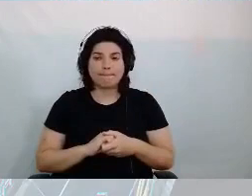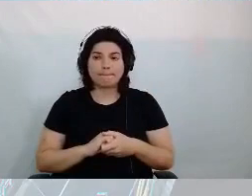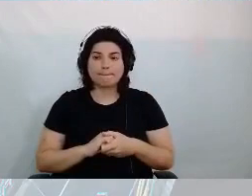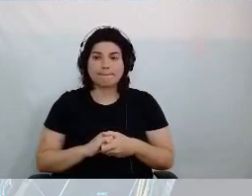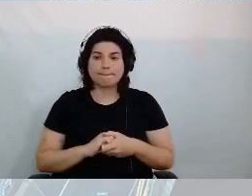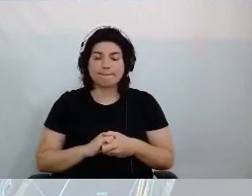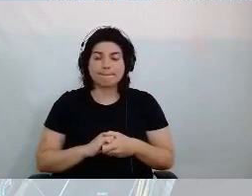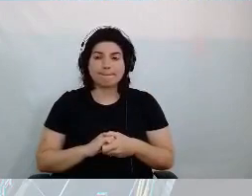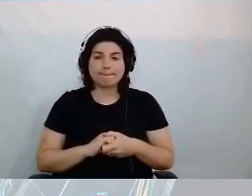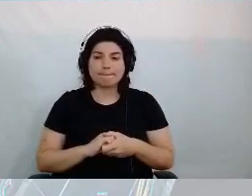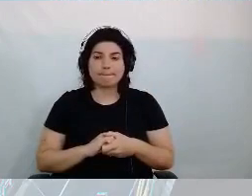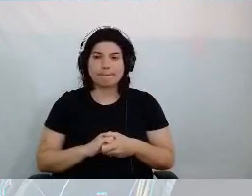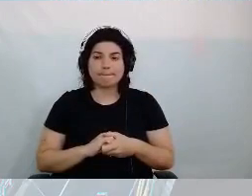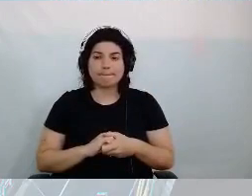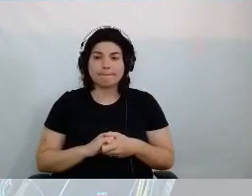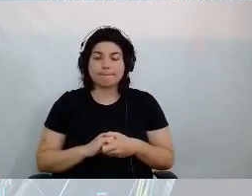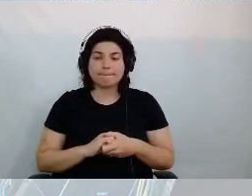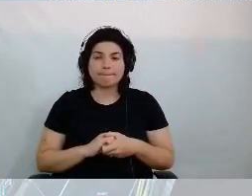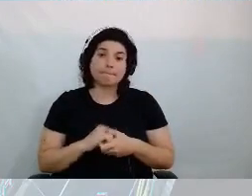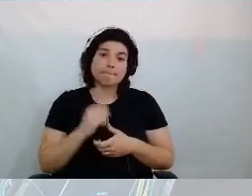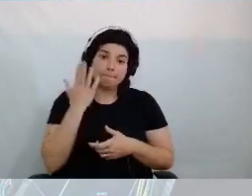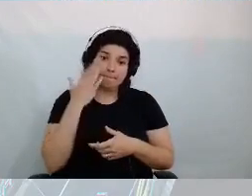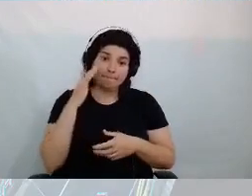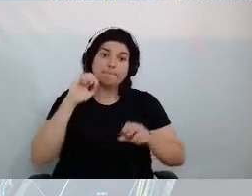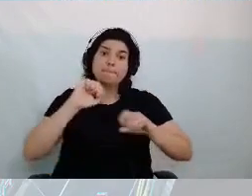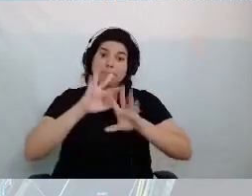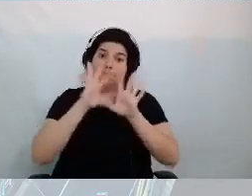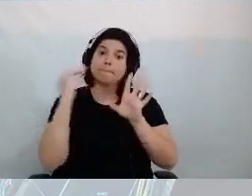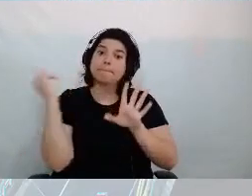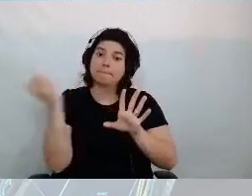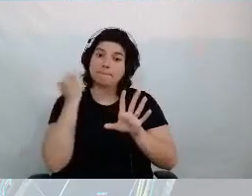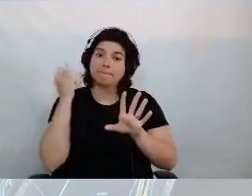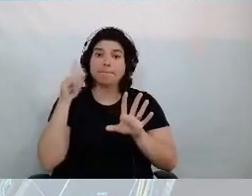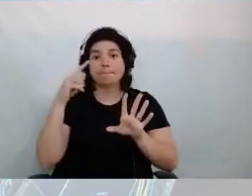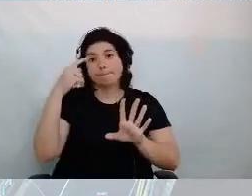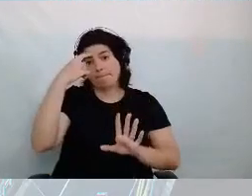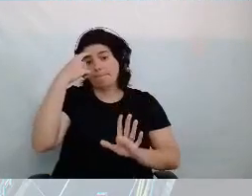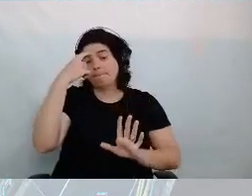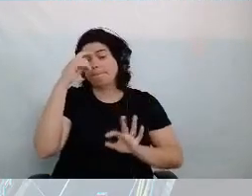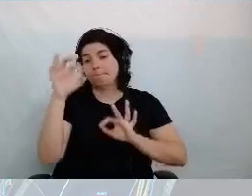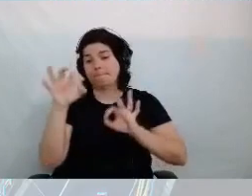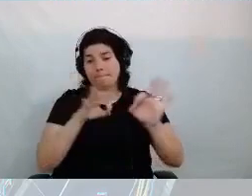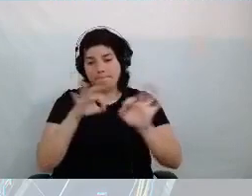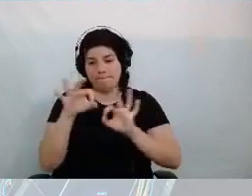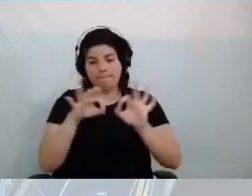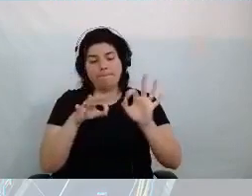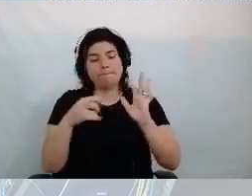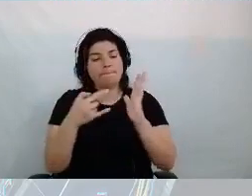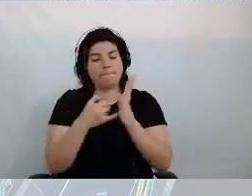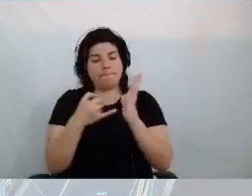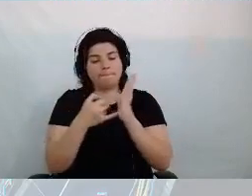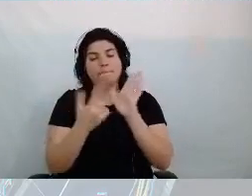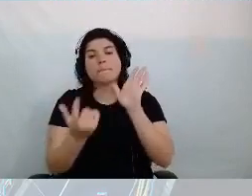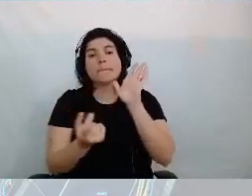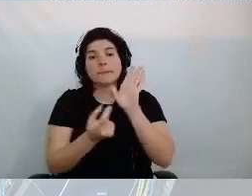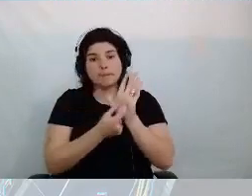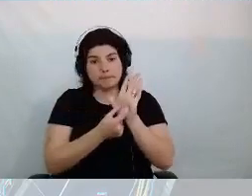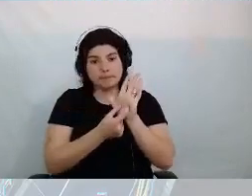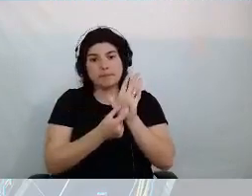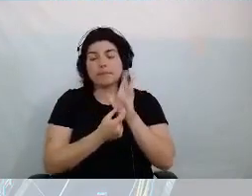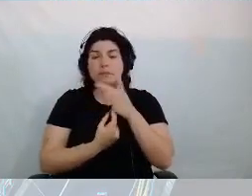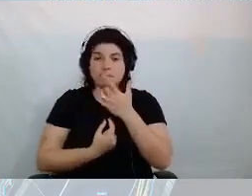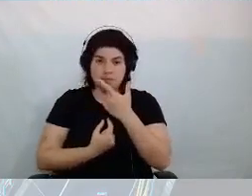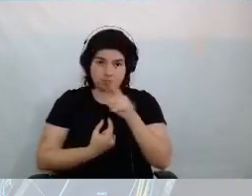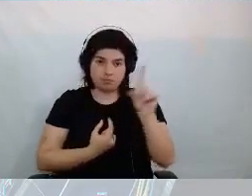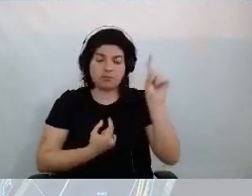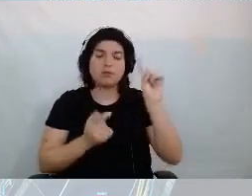importante a gente ter clareza desses pontos quando a gente pensa em desenvolvimento de software. Um outro ponto também vai nos ajudar a